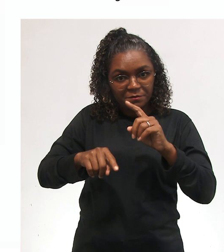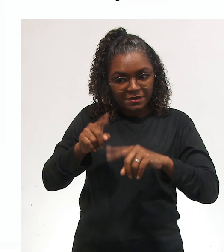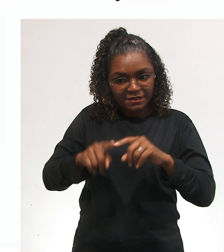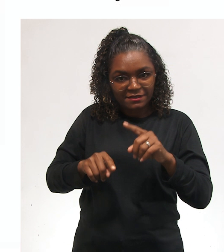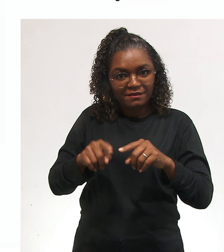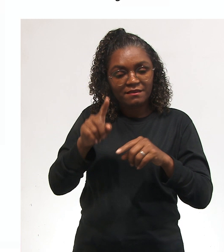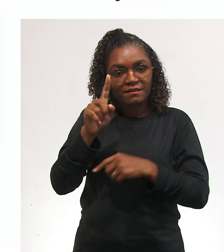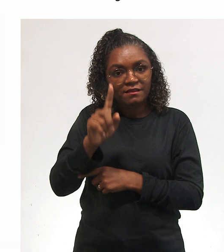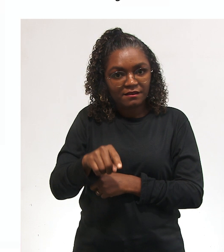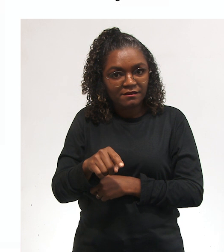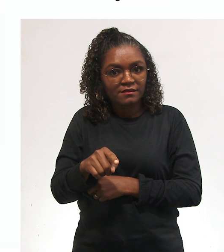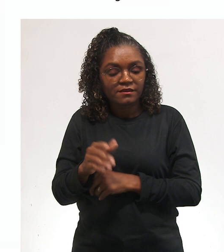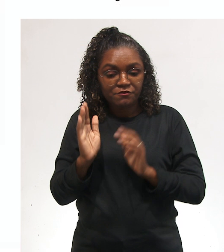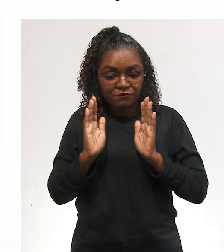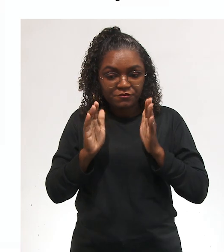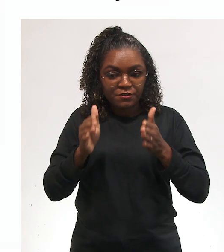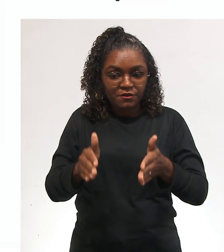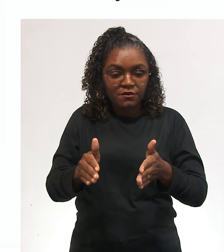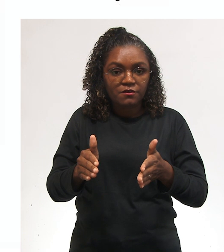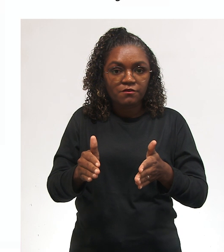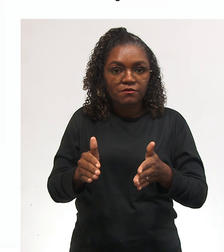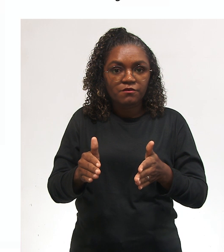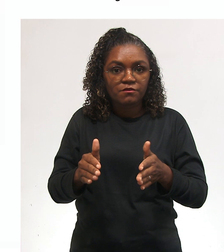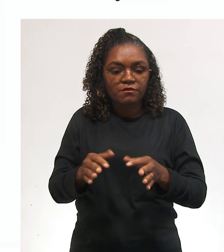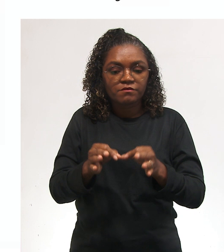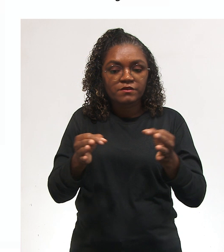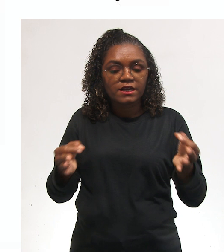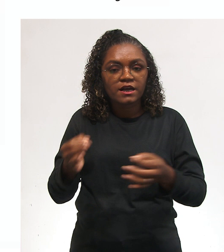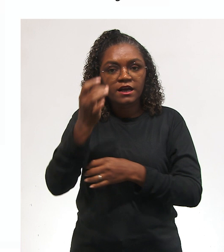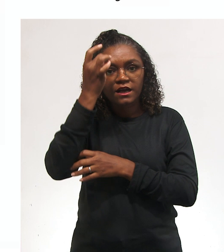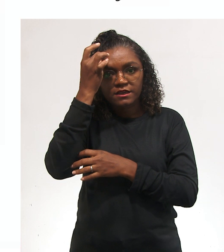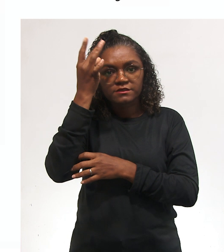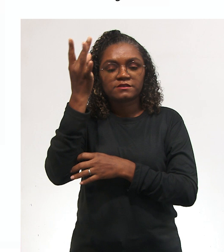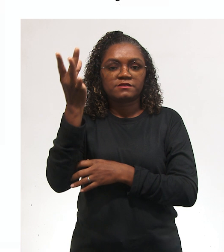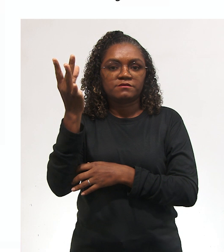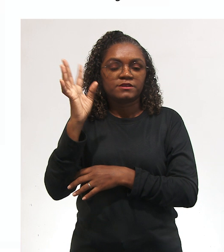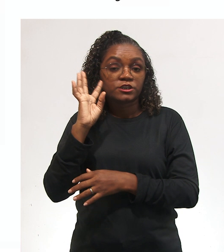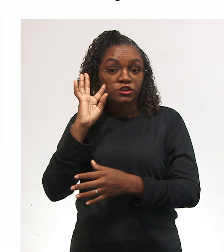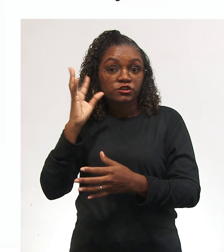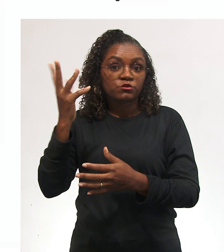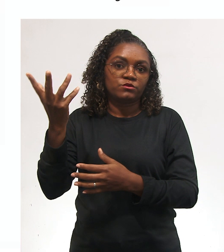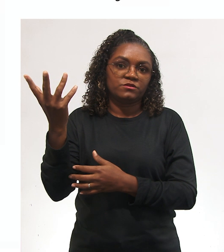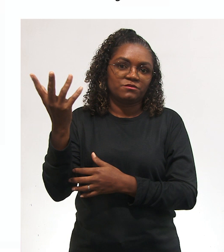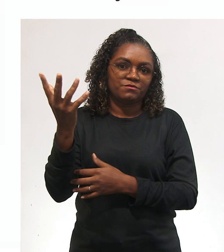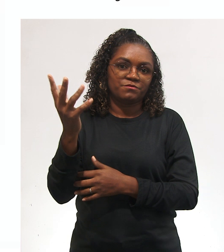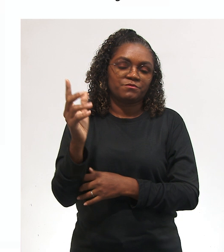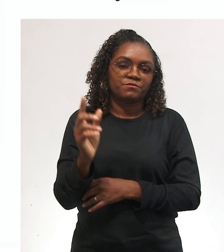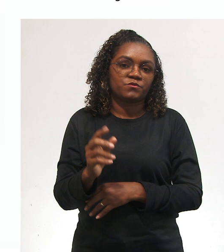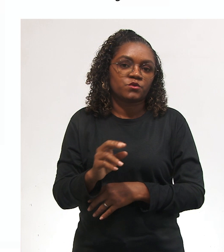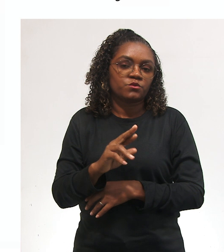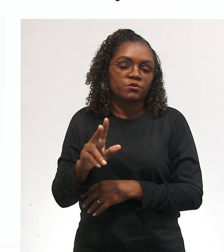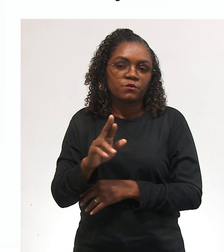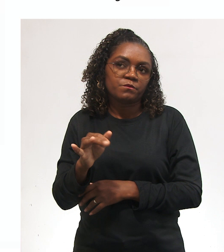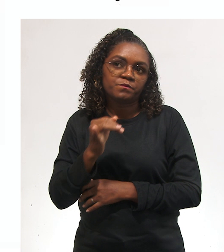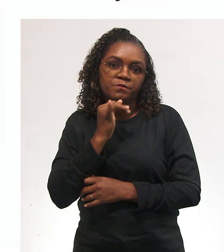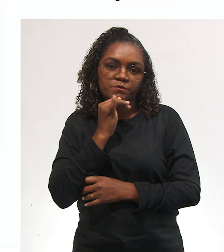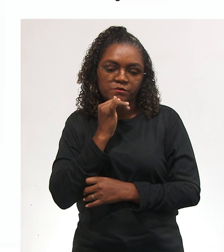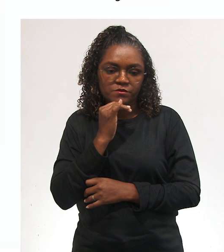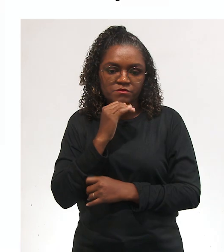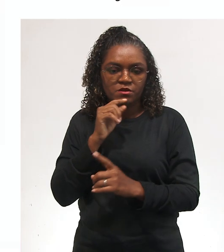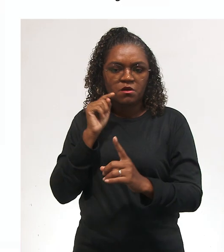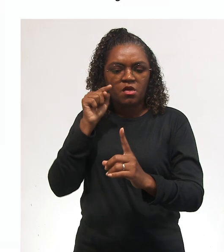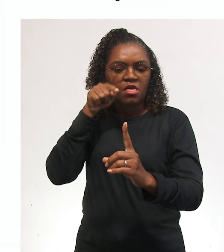ferramenta brainstorming, ela visa facilitar a produção de soluções, olha aqui. Não é